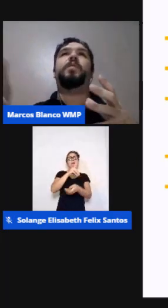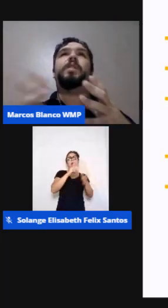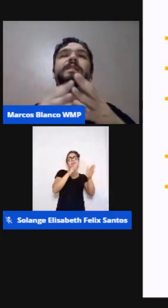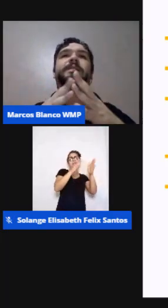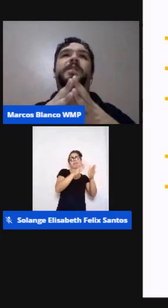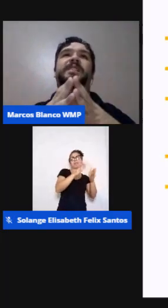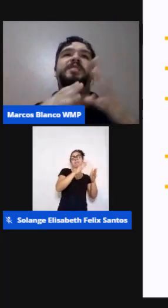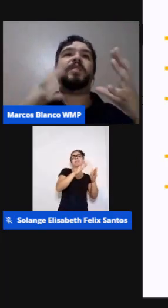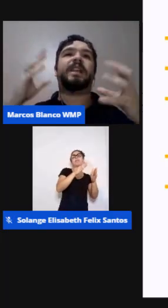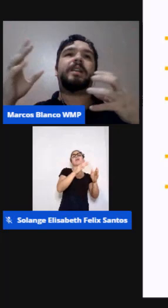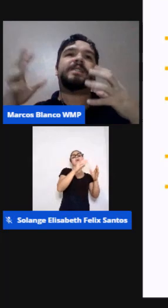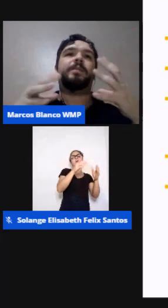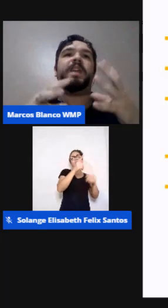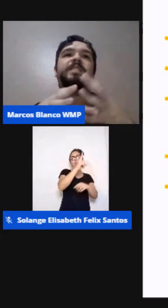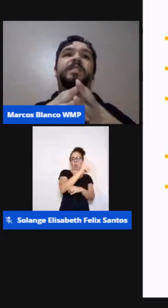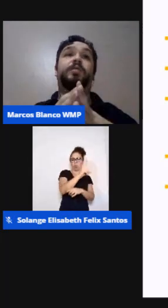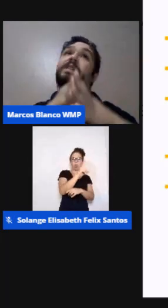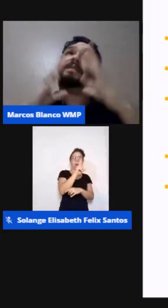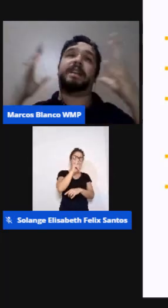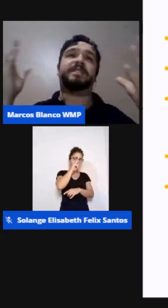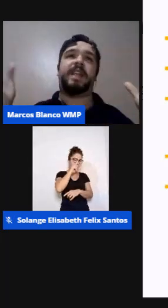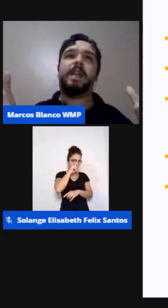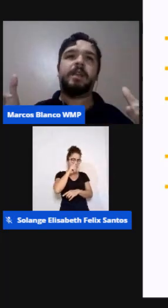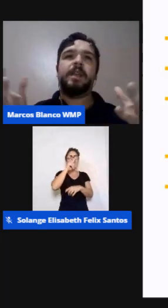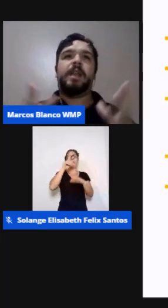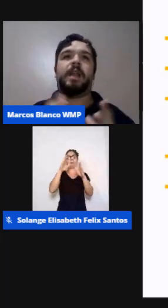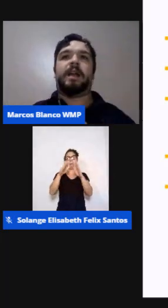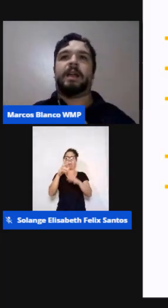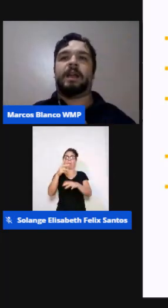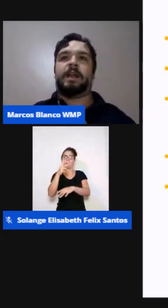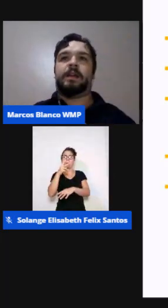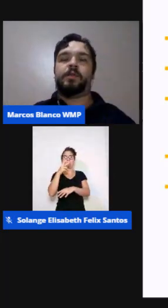2 é mais perigosa, mas se botar na nossa mente que todas elas